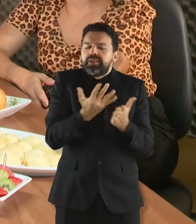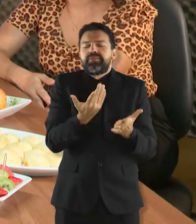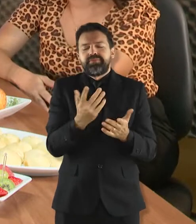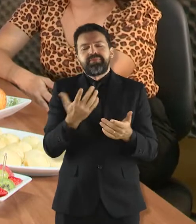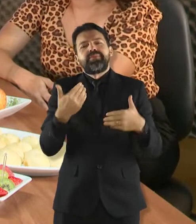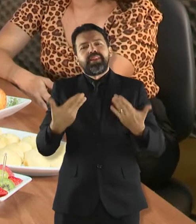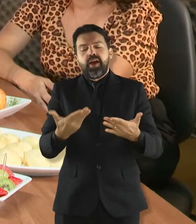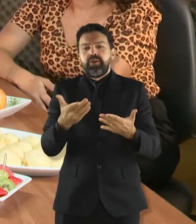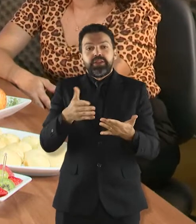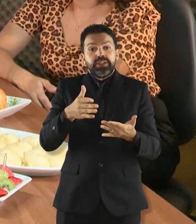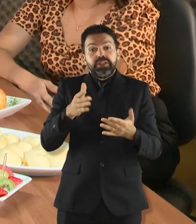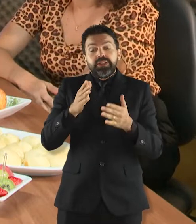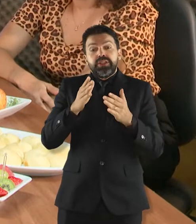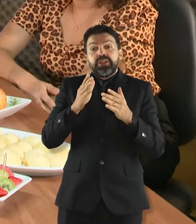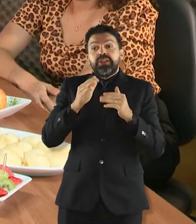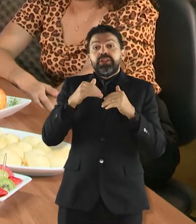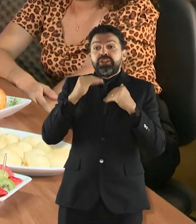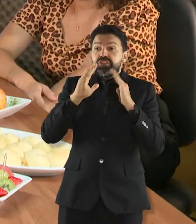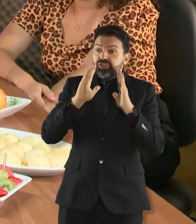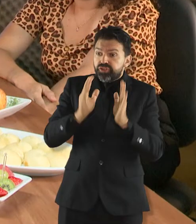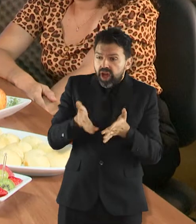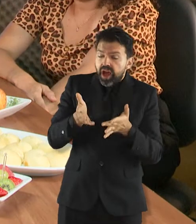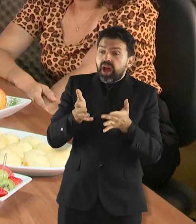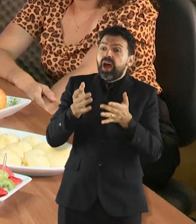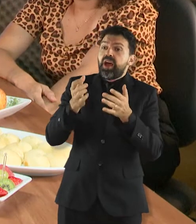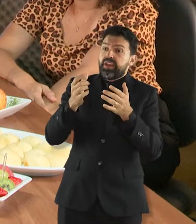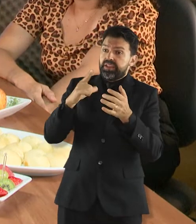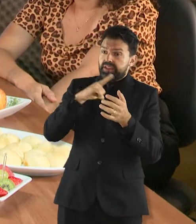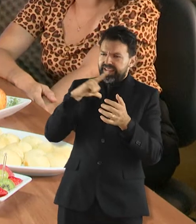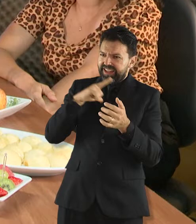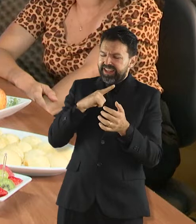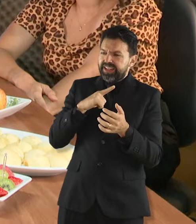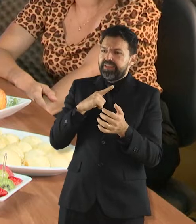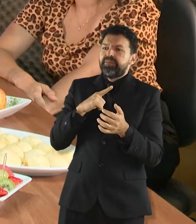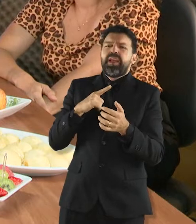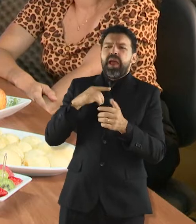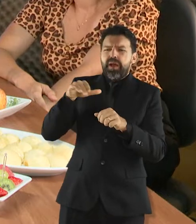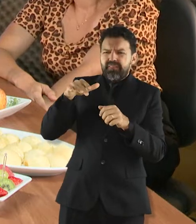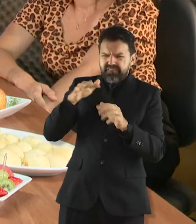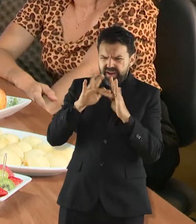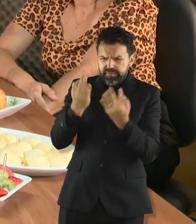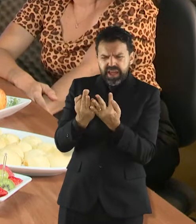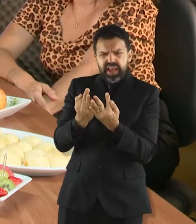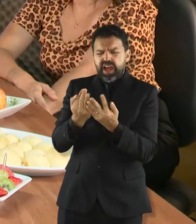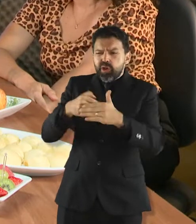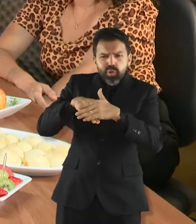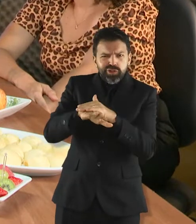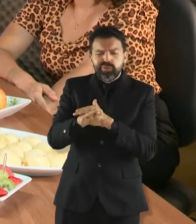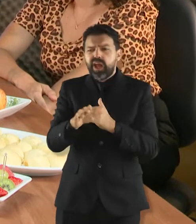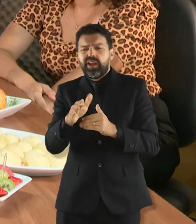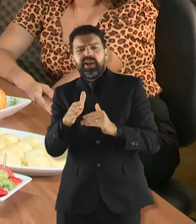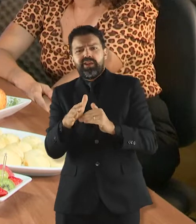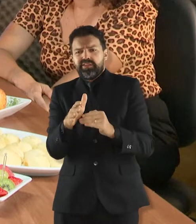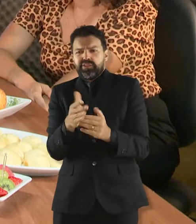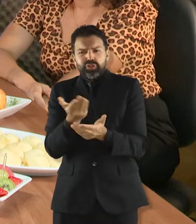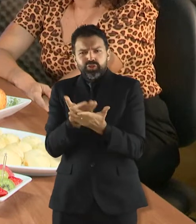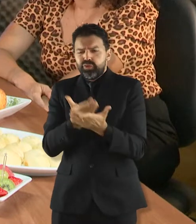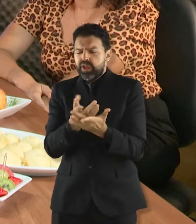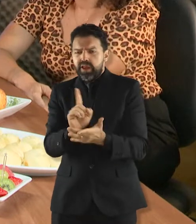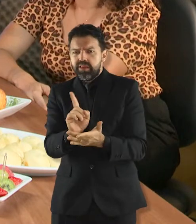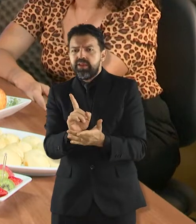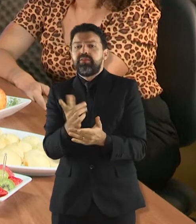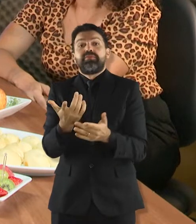Que você não veio de uma família que tinha o hábito de estudar, né? Isso. Conta pra gente como era essa família